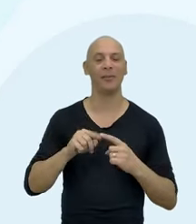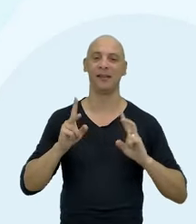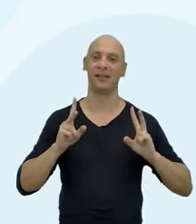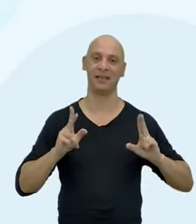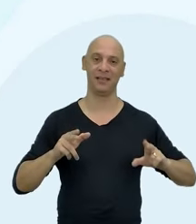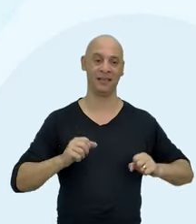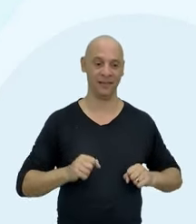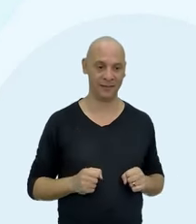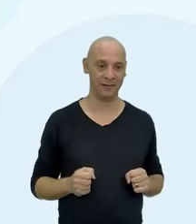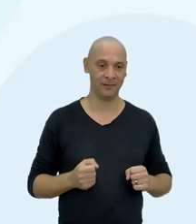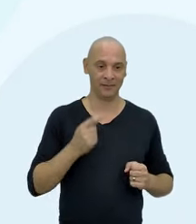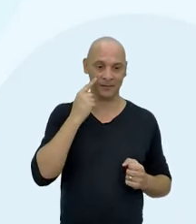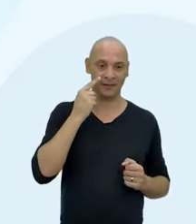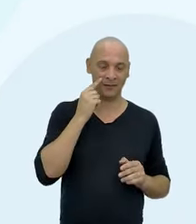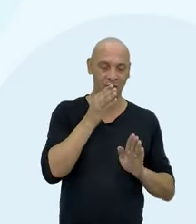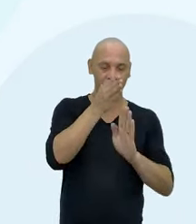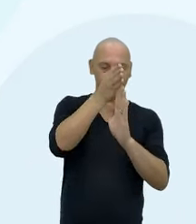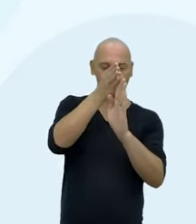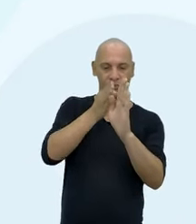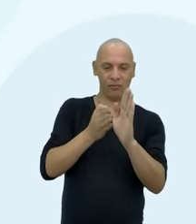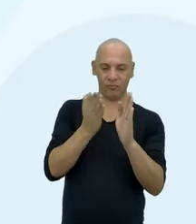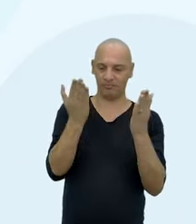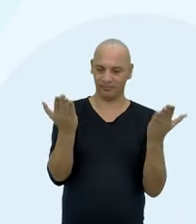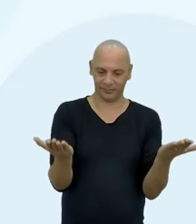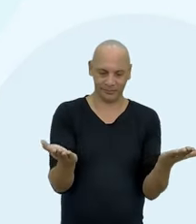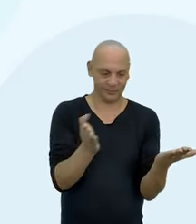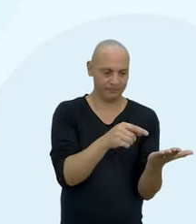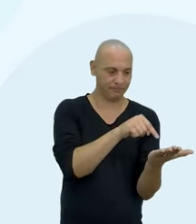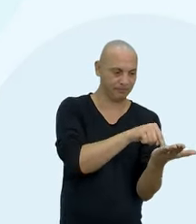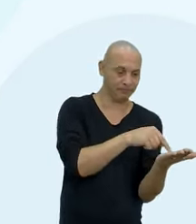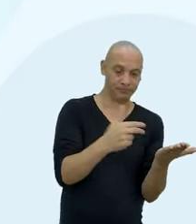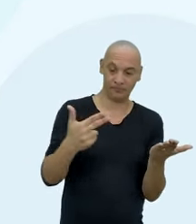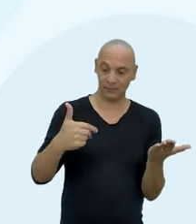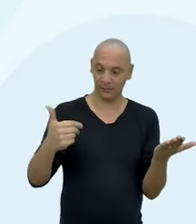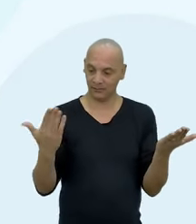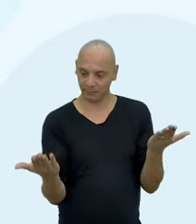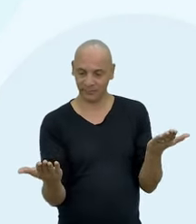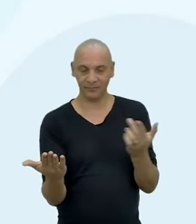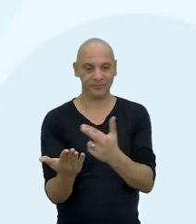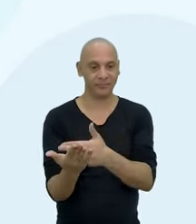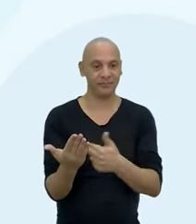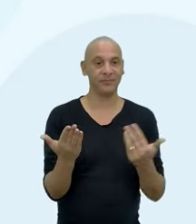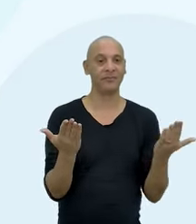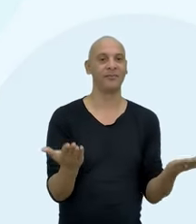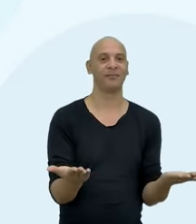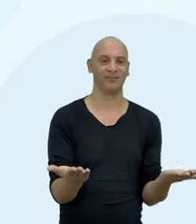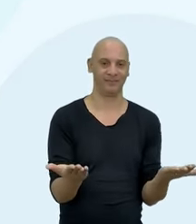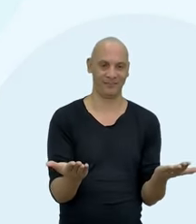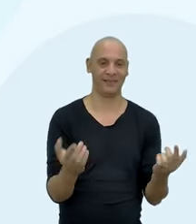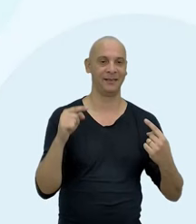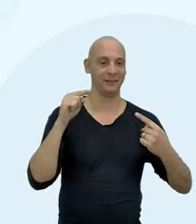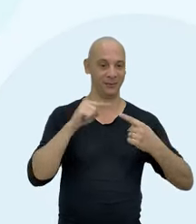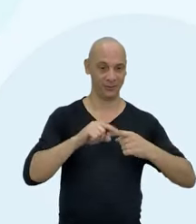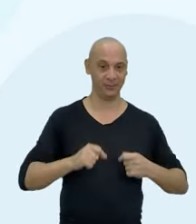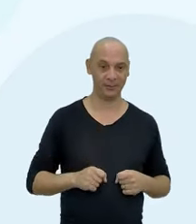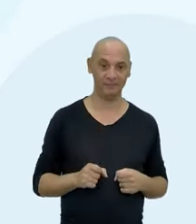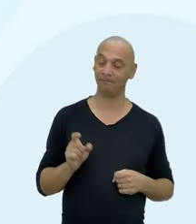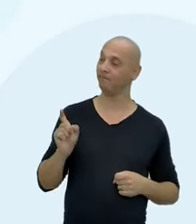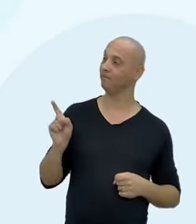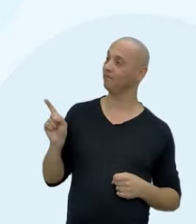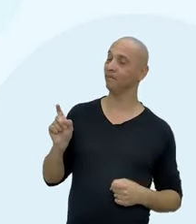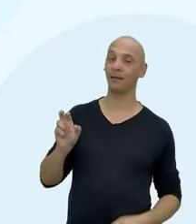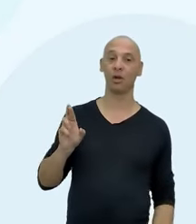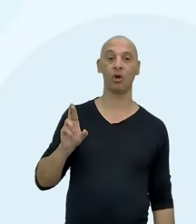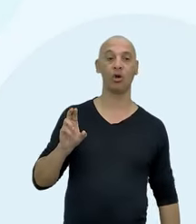simetria só que eu tenho um eixo de simetria né E ela se espera né relação ao eixo de simetria a